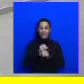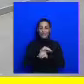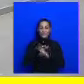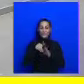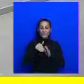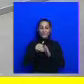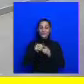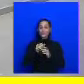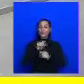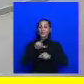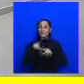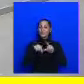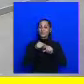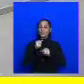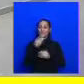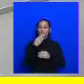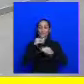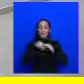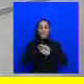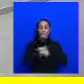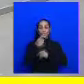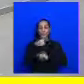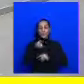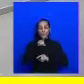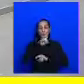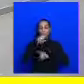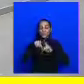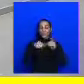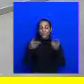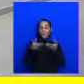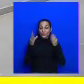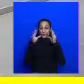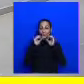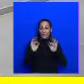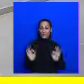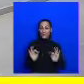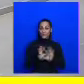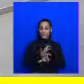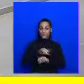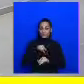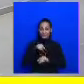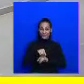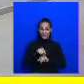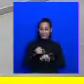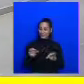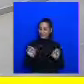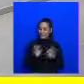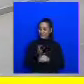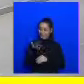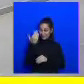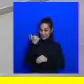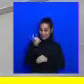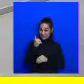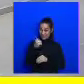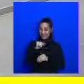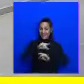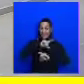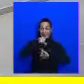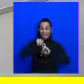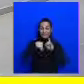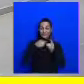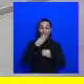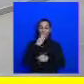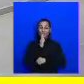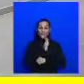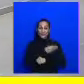a modalidade Timemania, o último sorteio desta noite. Pronto, tudo pronto? Vamos então ao